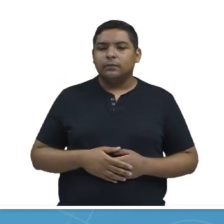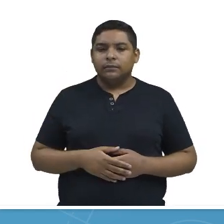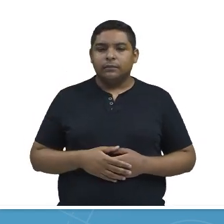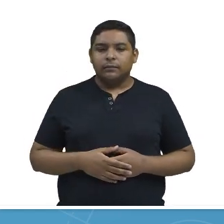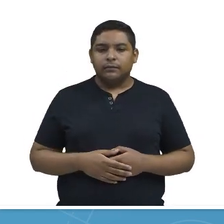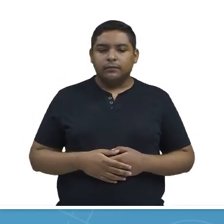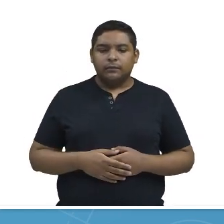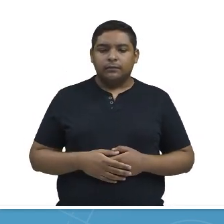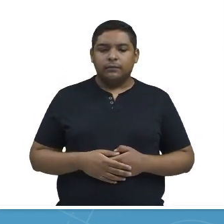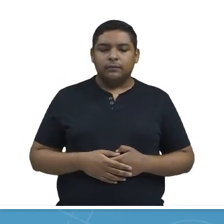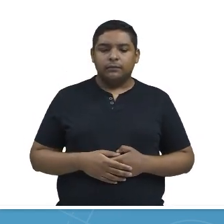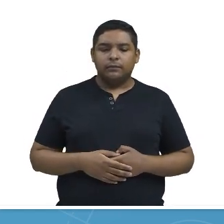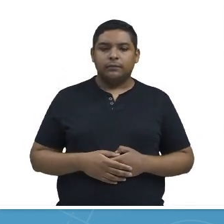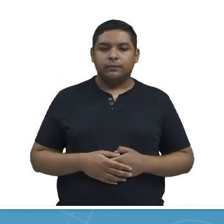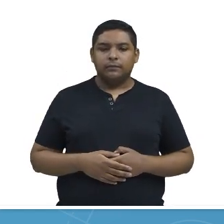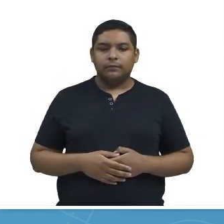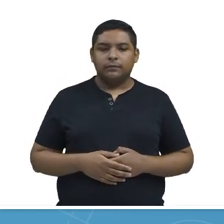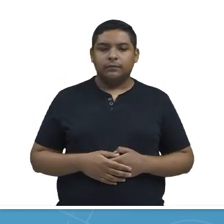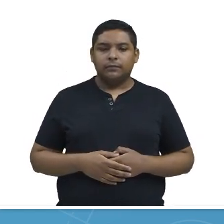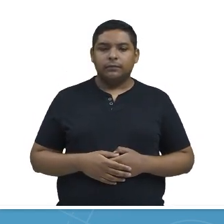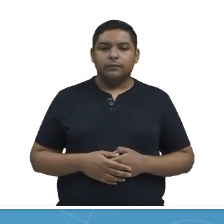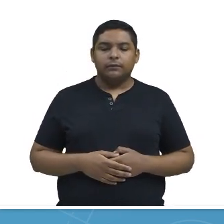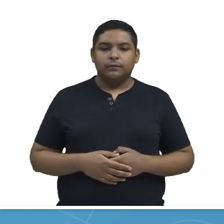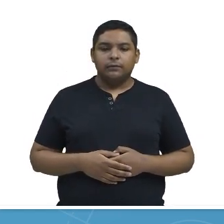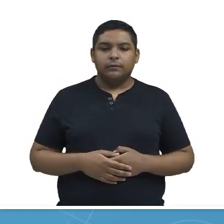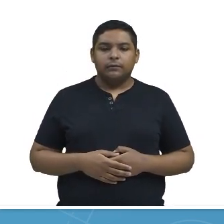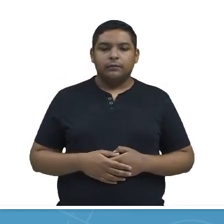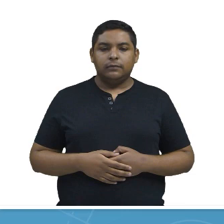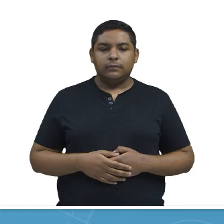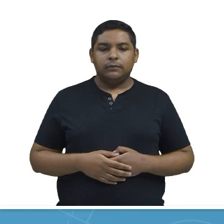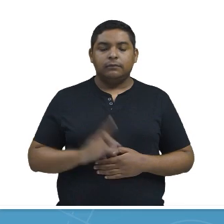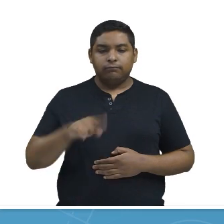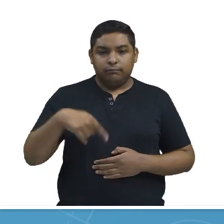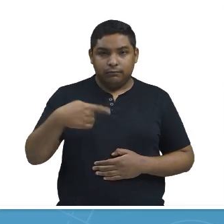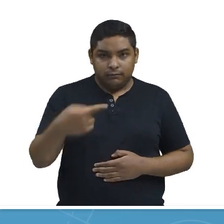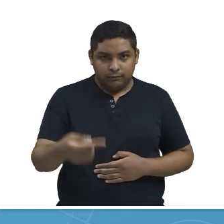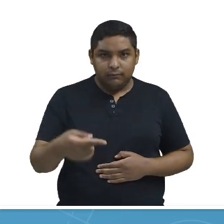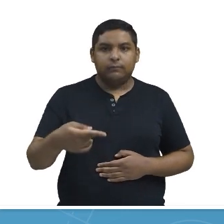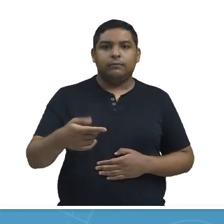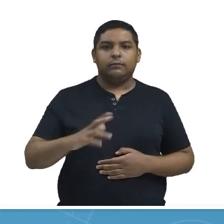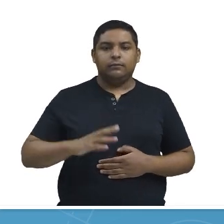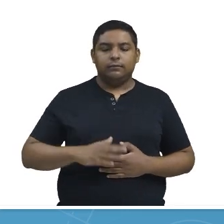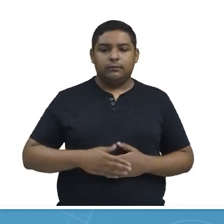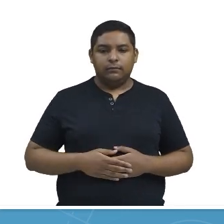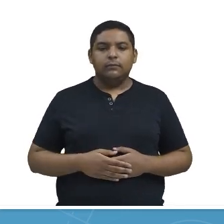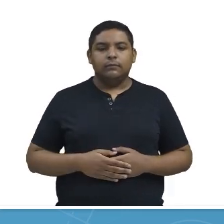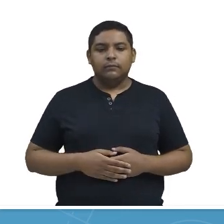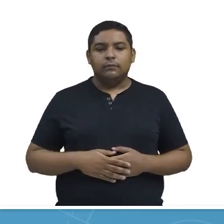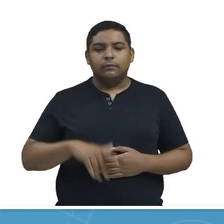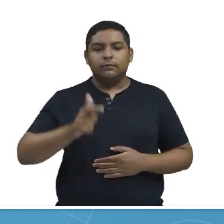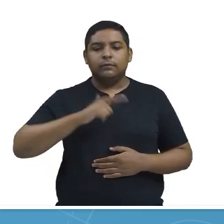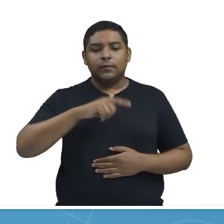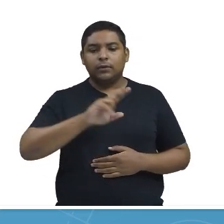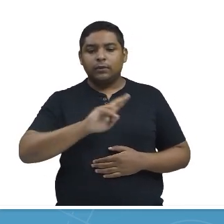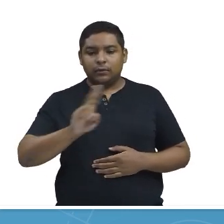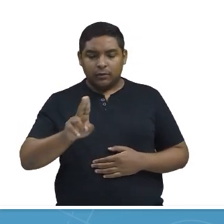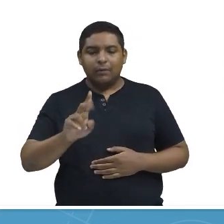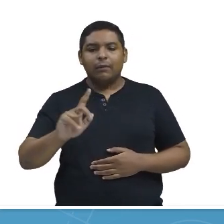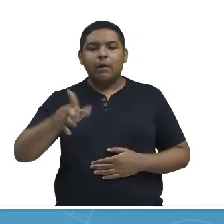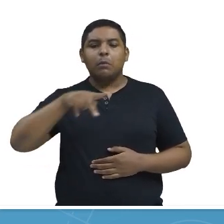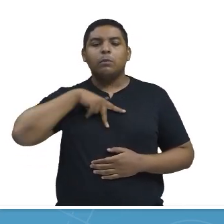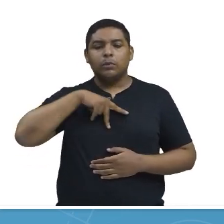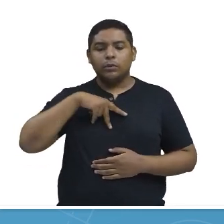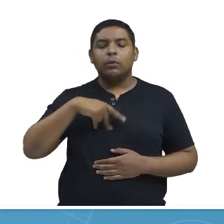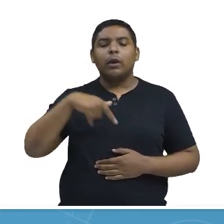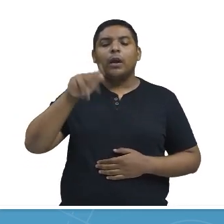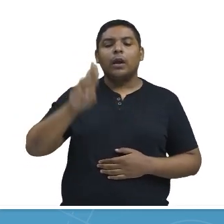Então, toda vez que o whose vai aparecer, ele vai aparecer logo depois da pessoa que está possuindo algo. Quem é que está possuindo